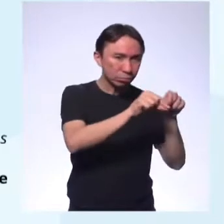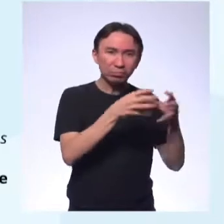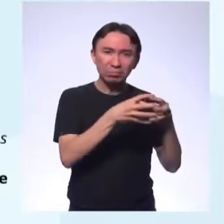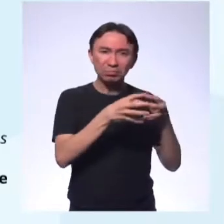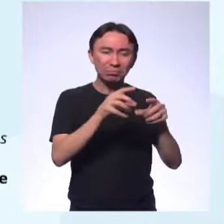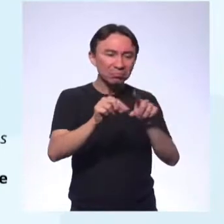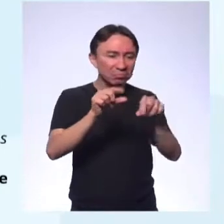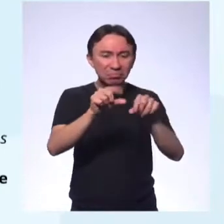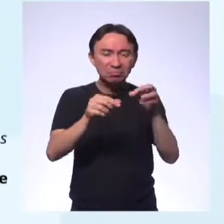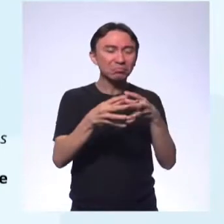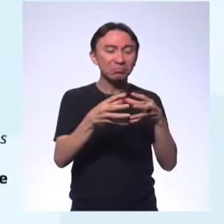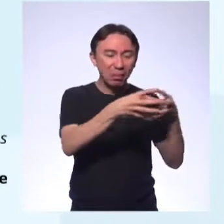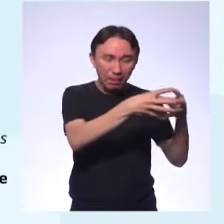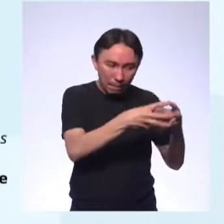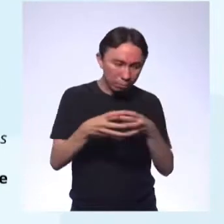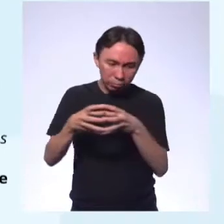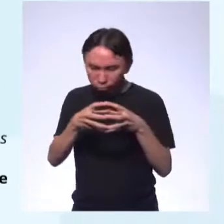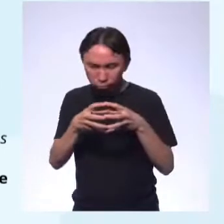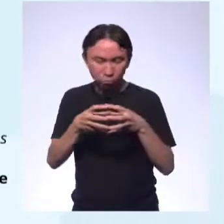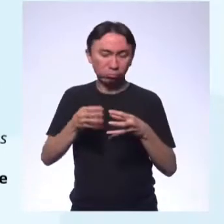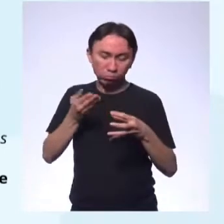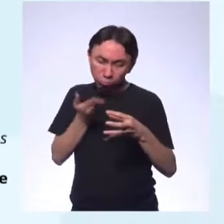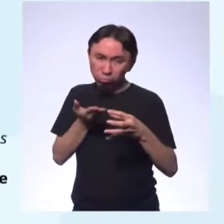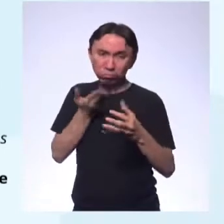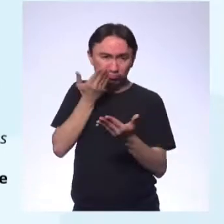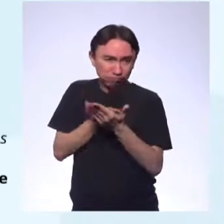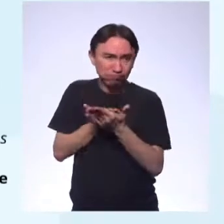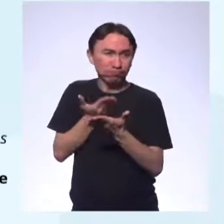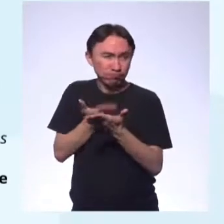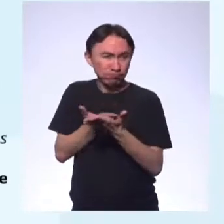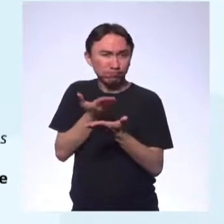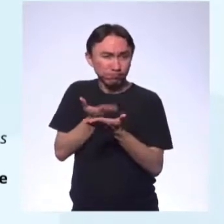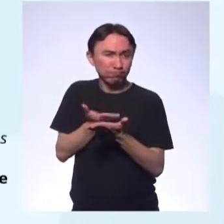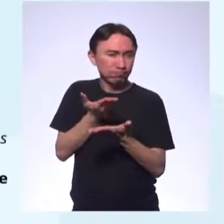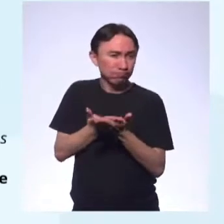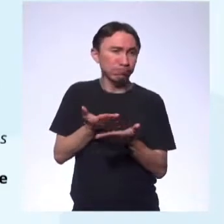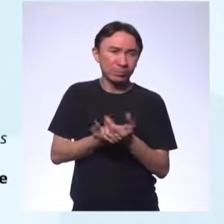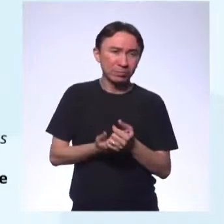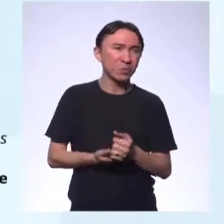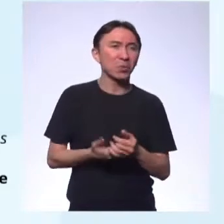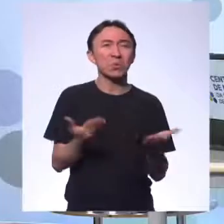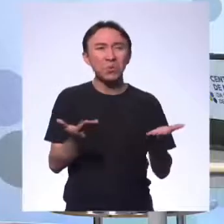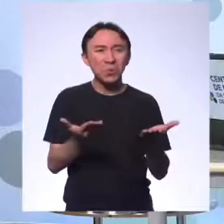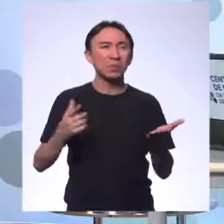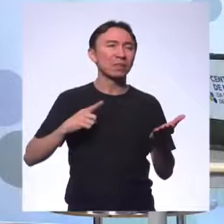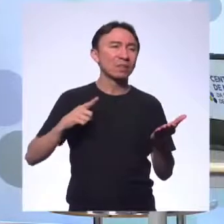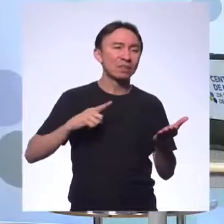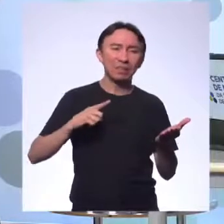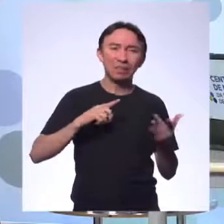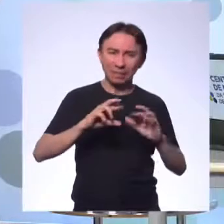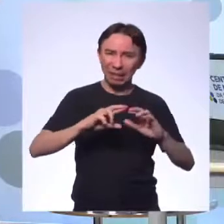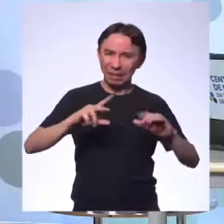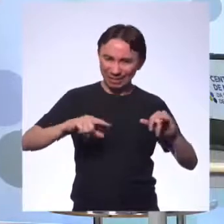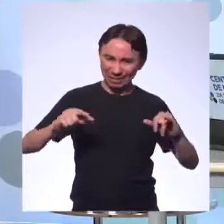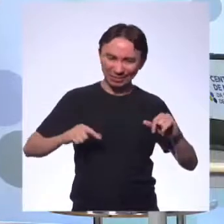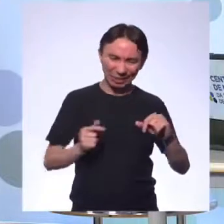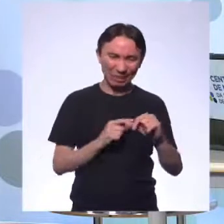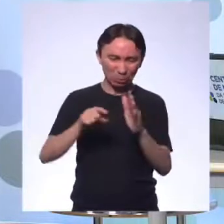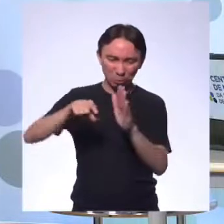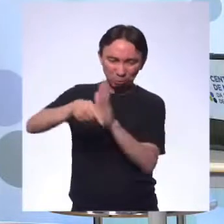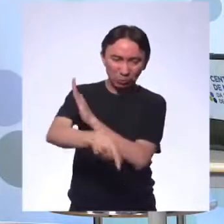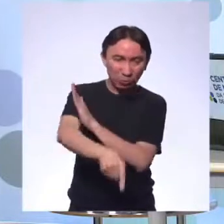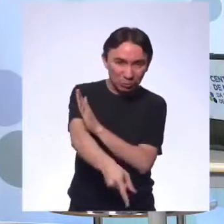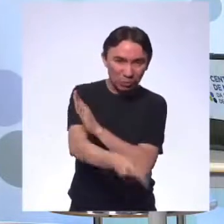aí nessas questões da biologia molecular, né, a nível molecular, é importante a